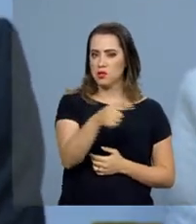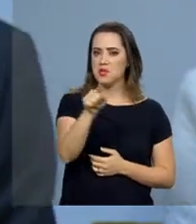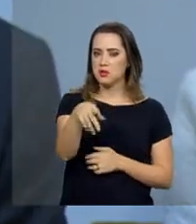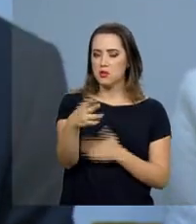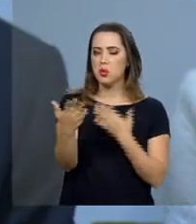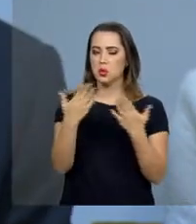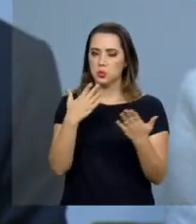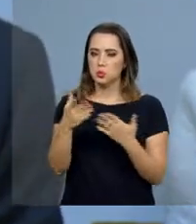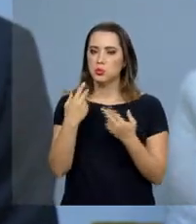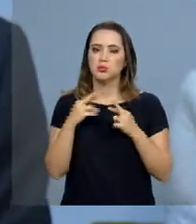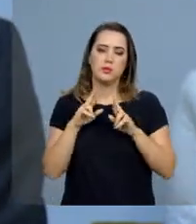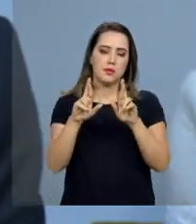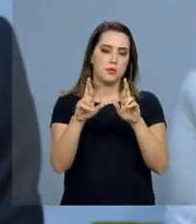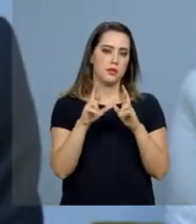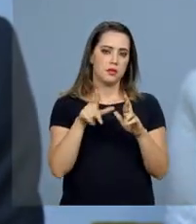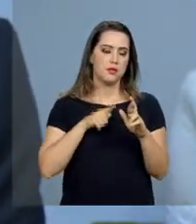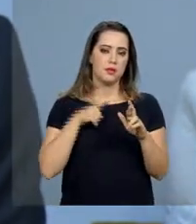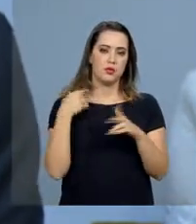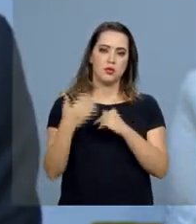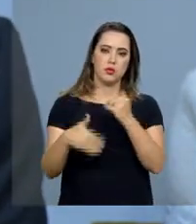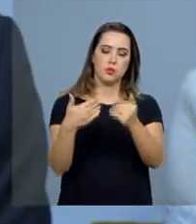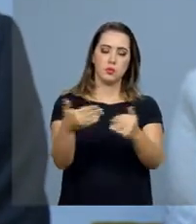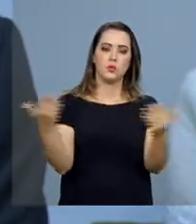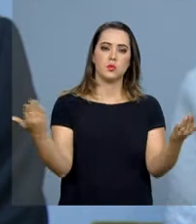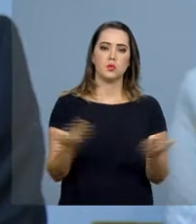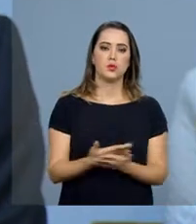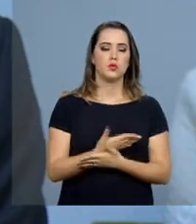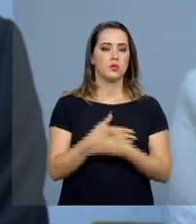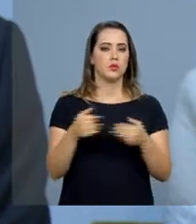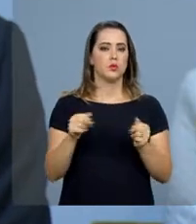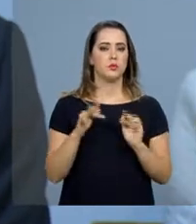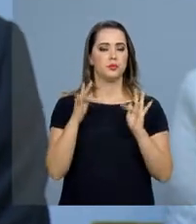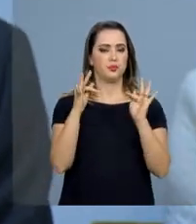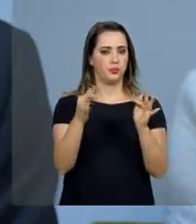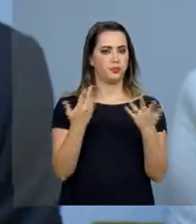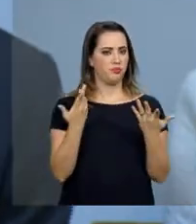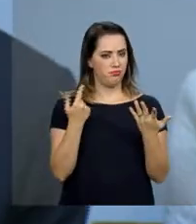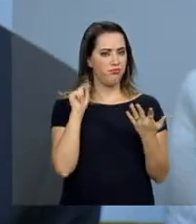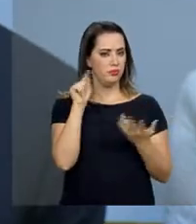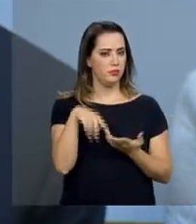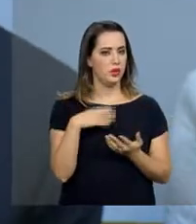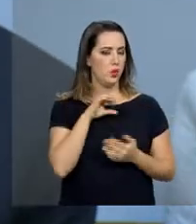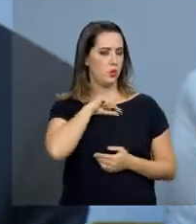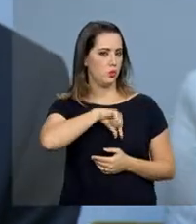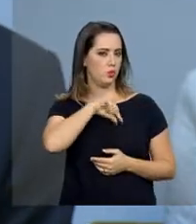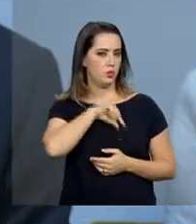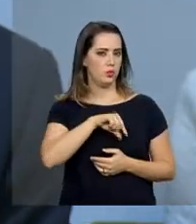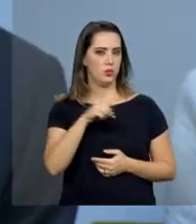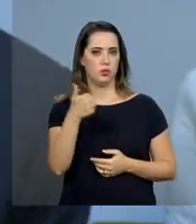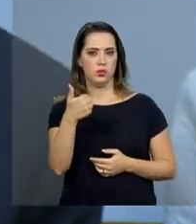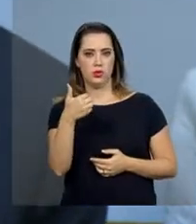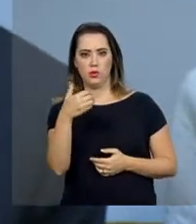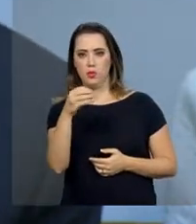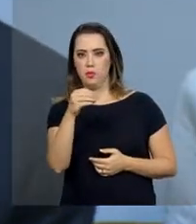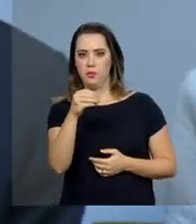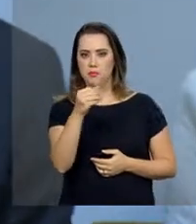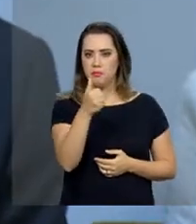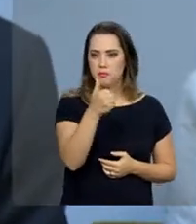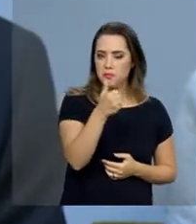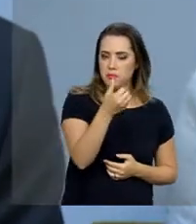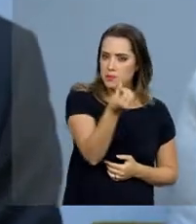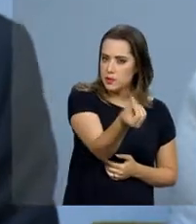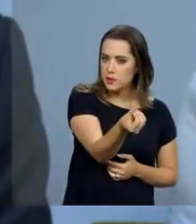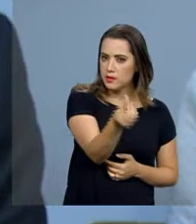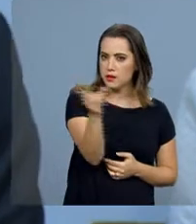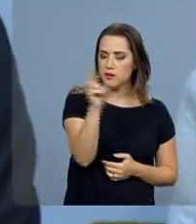a expectativa é de mercado hoje com as melhores previsões salário mínimo de 1 mil e seis reais só